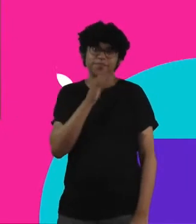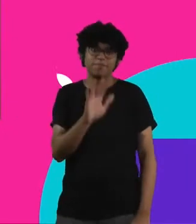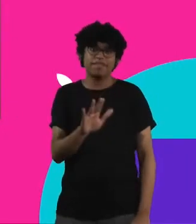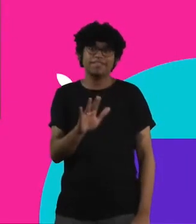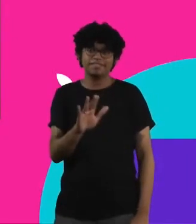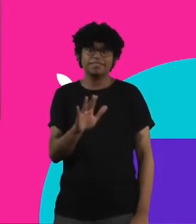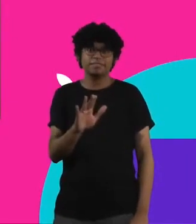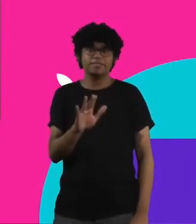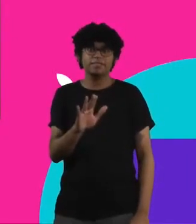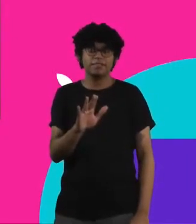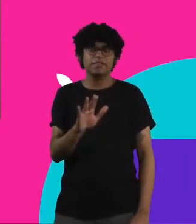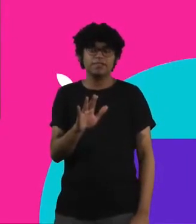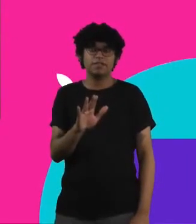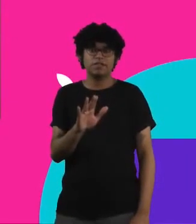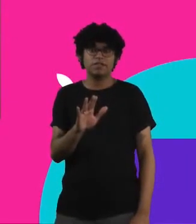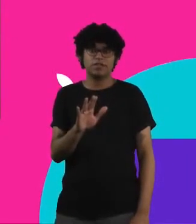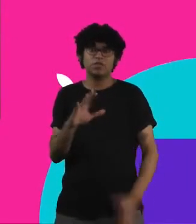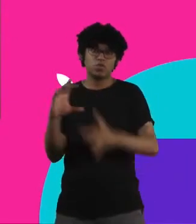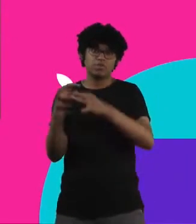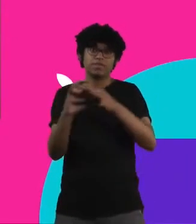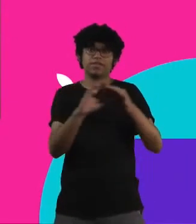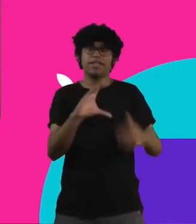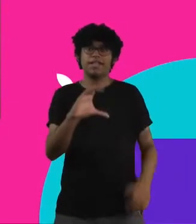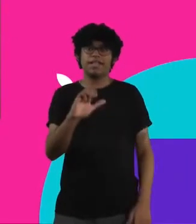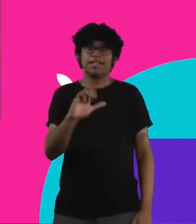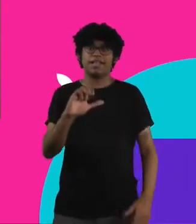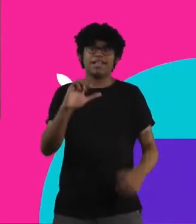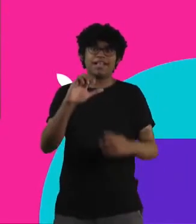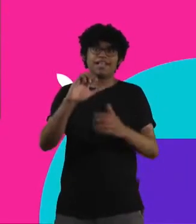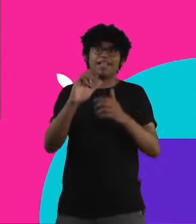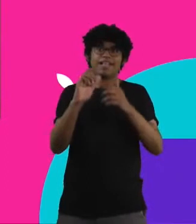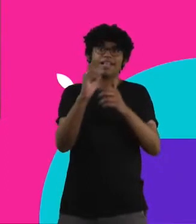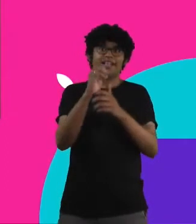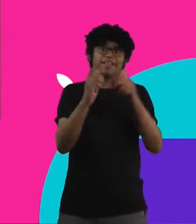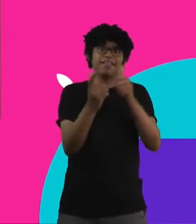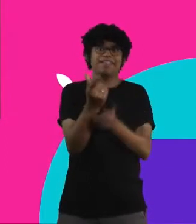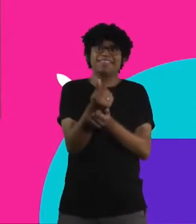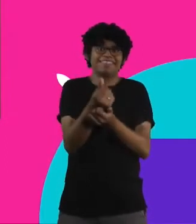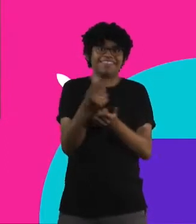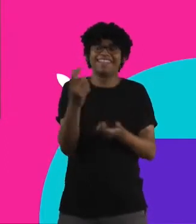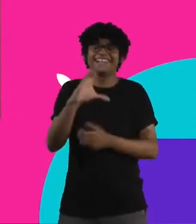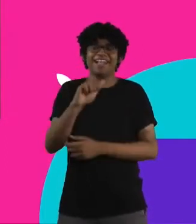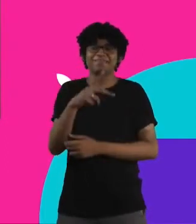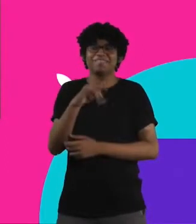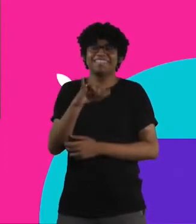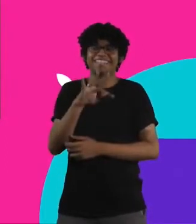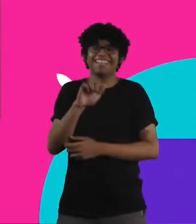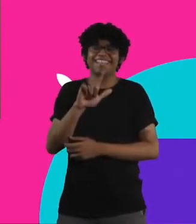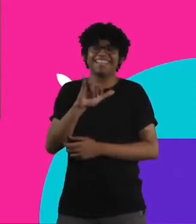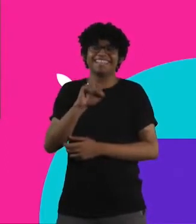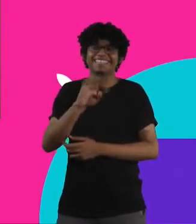gente vive num contexto capitalista, então o dinheiro ele é uma